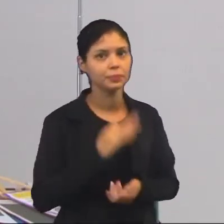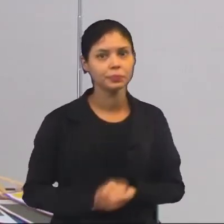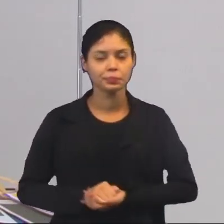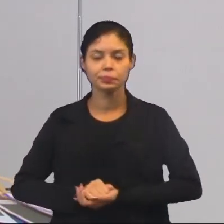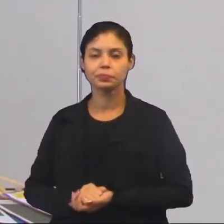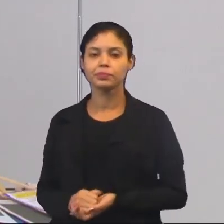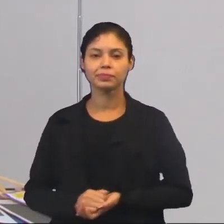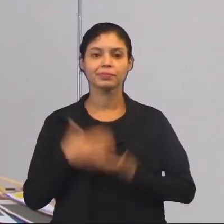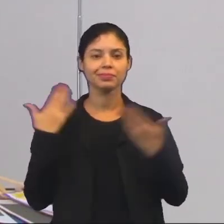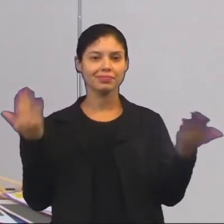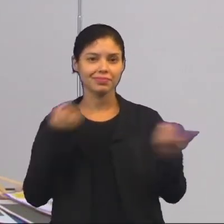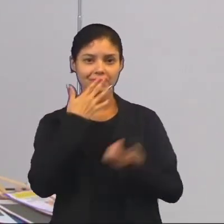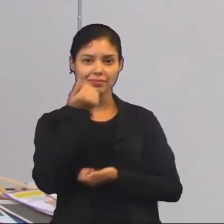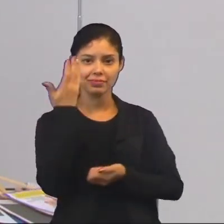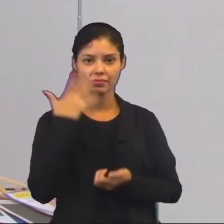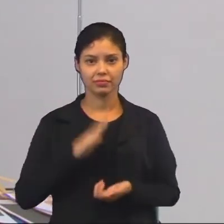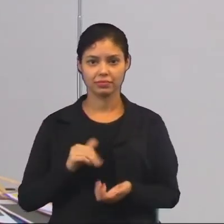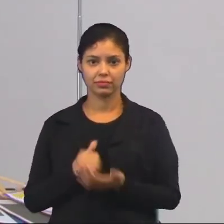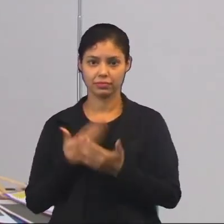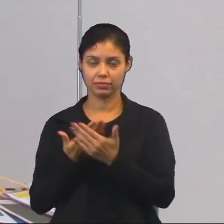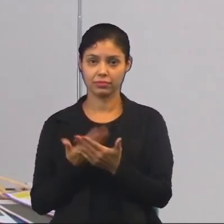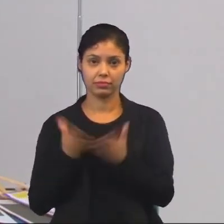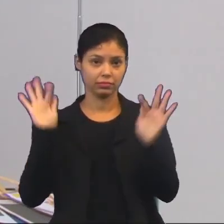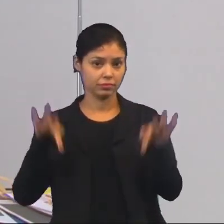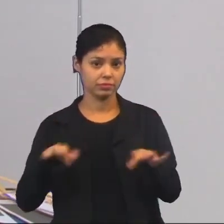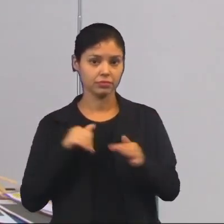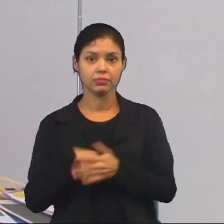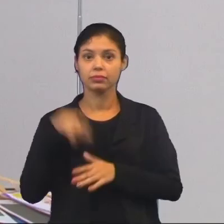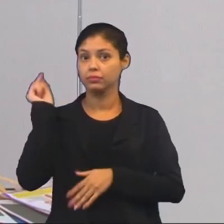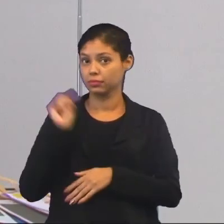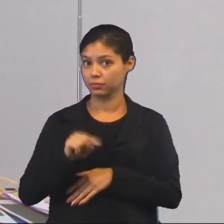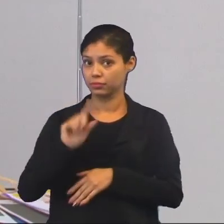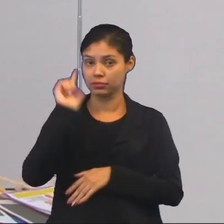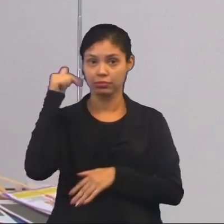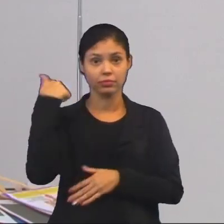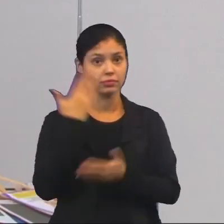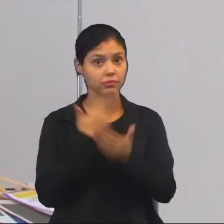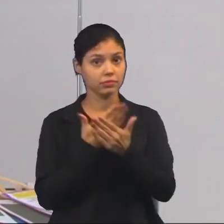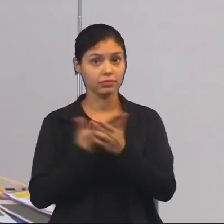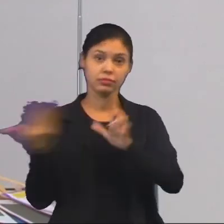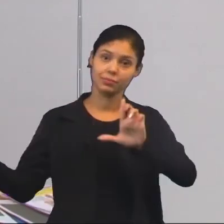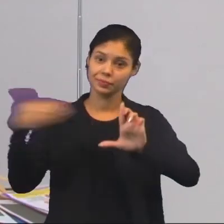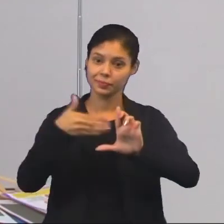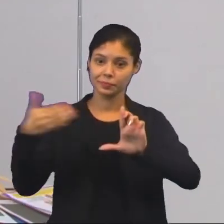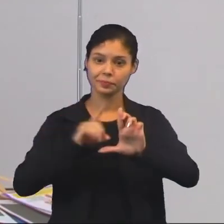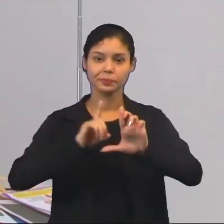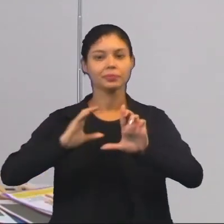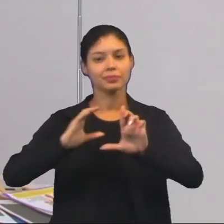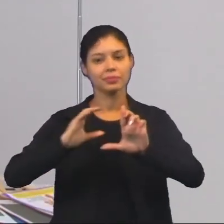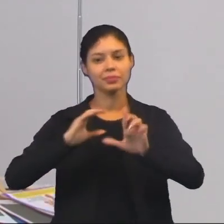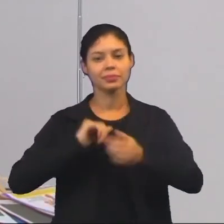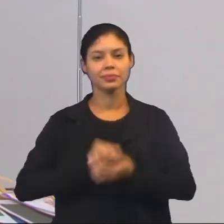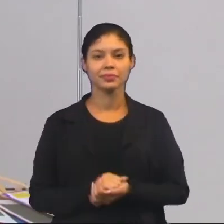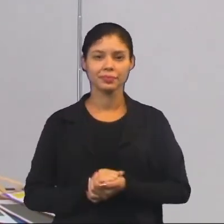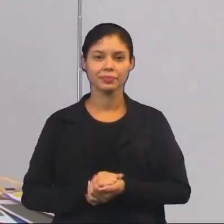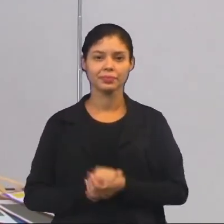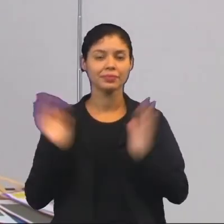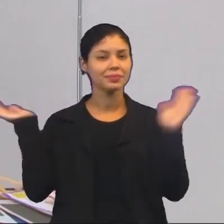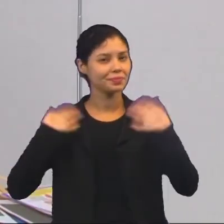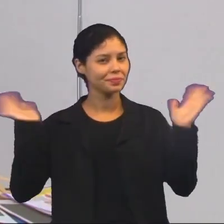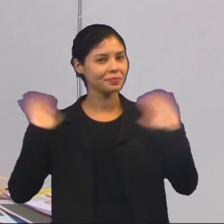news. Muito bem, crianças, a nossa aula de hoje chegou ao fim, mas para esta e outras aulas, acesse a plataforma